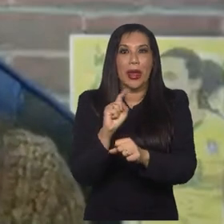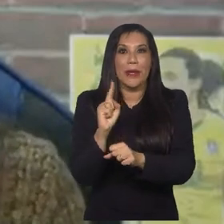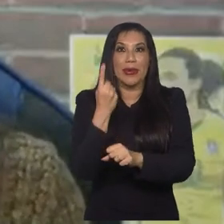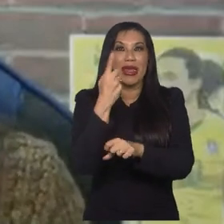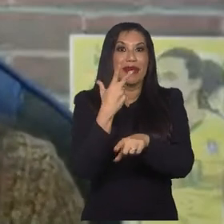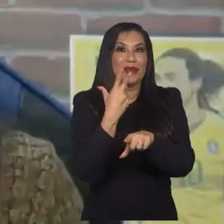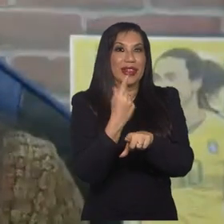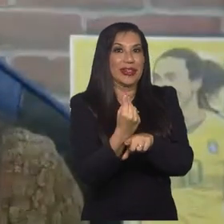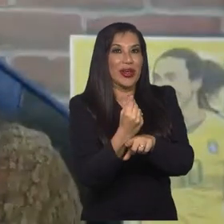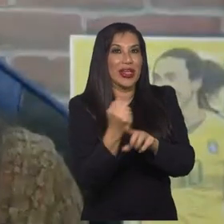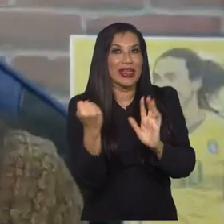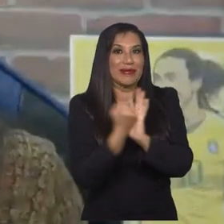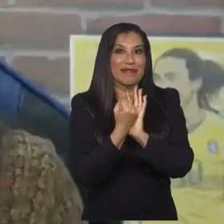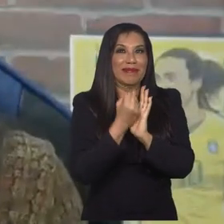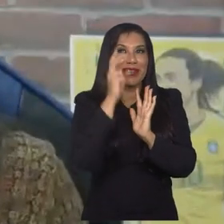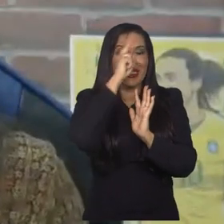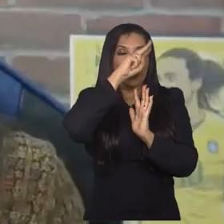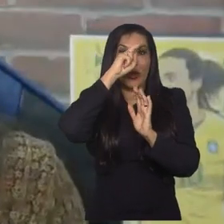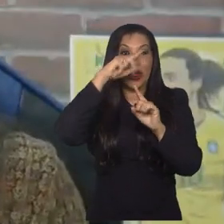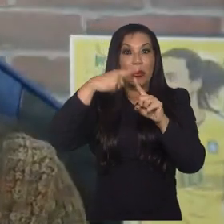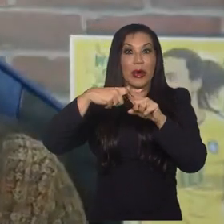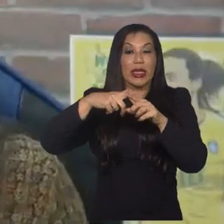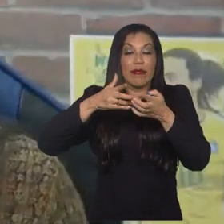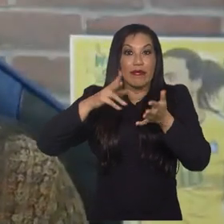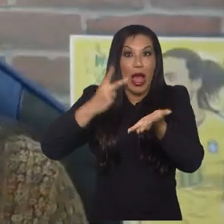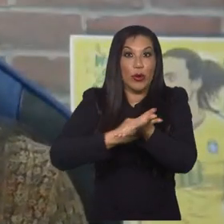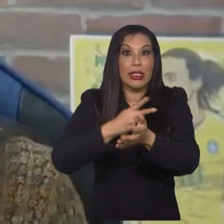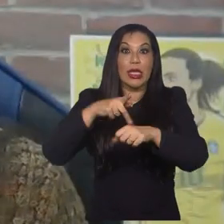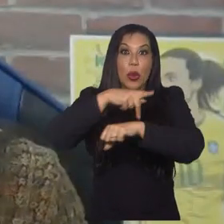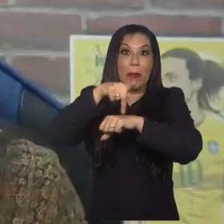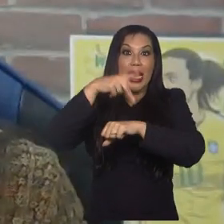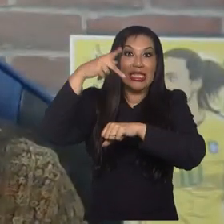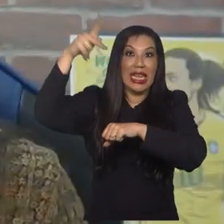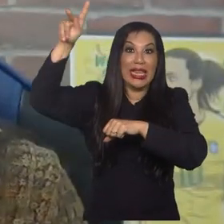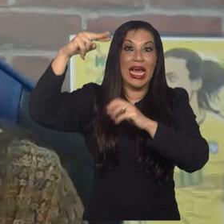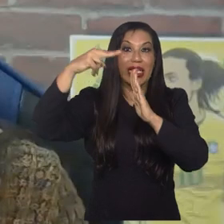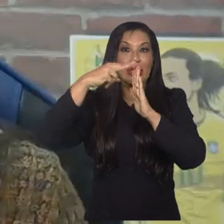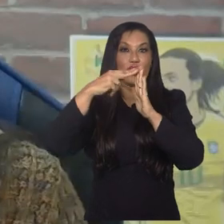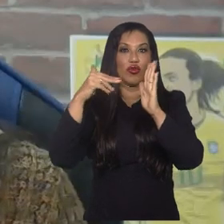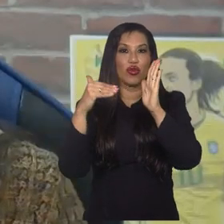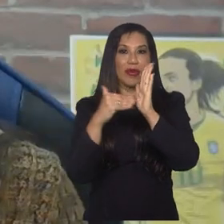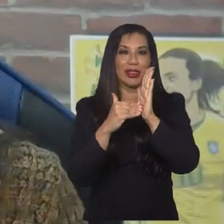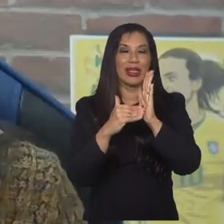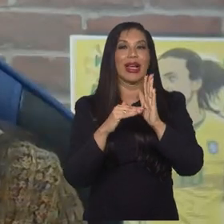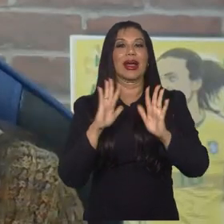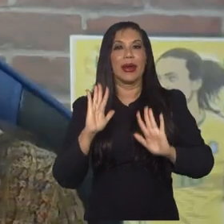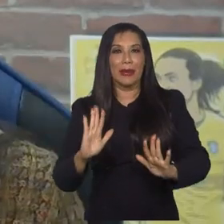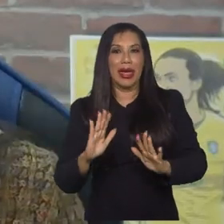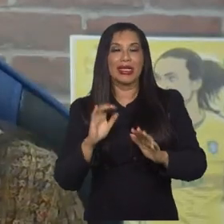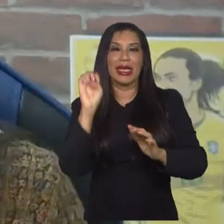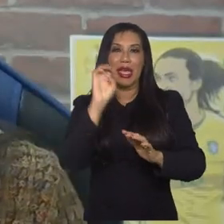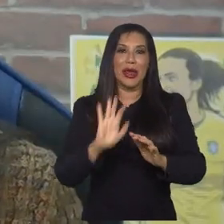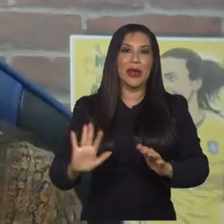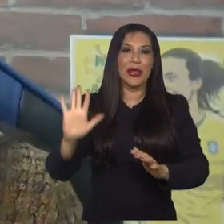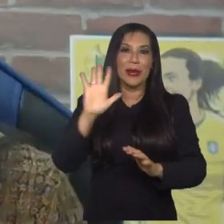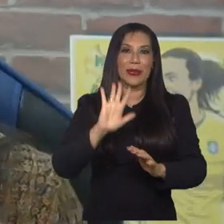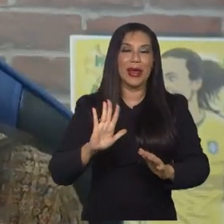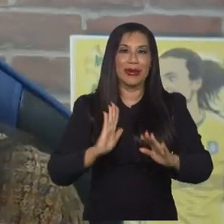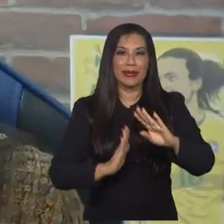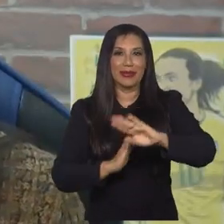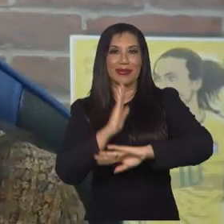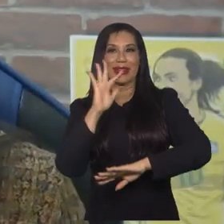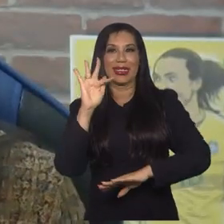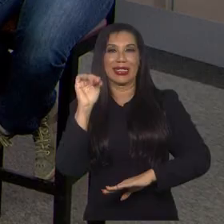primeira vitória na história, né? Imaginando esse confronto contra Filipinas, mas eu acho que vai dar a lógica entre as seleções europeias aí para passar de